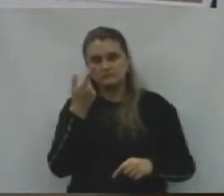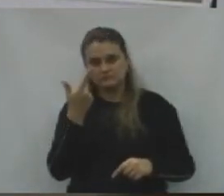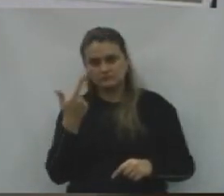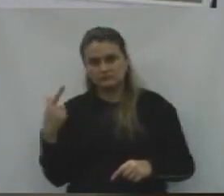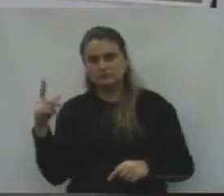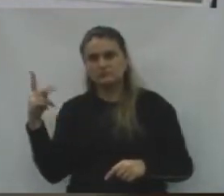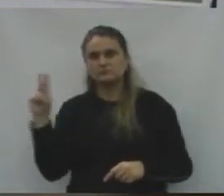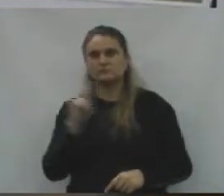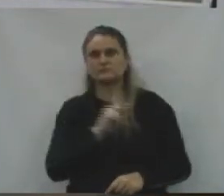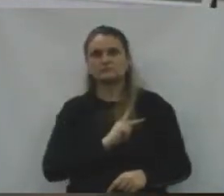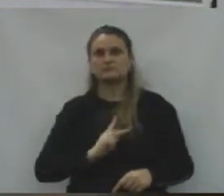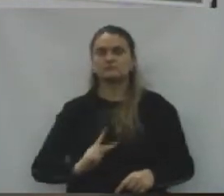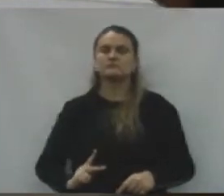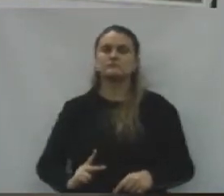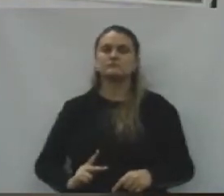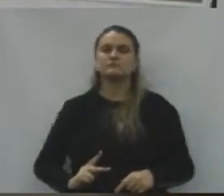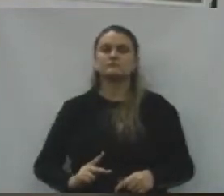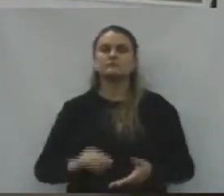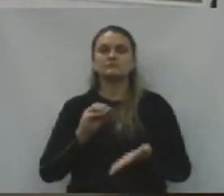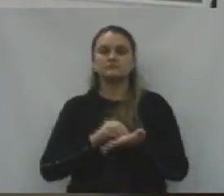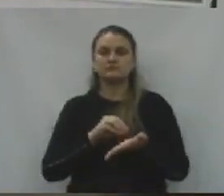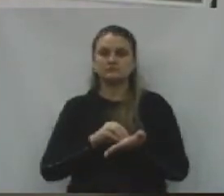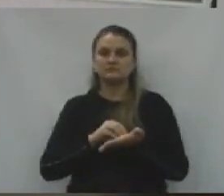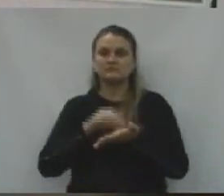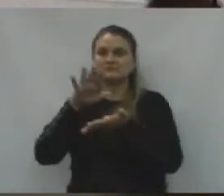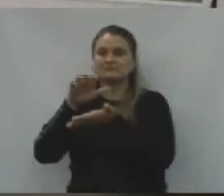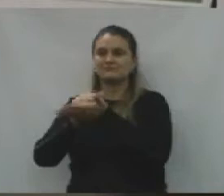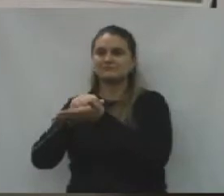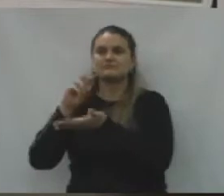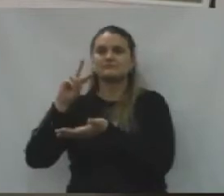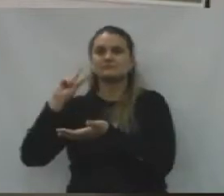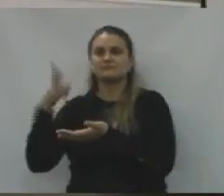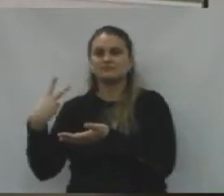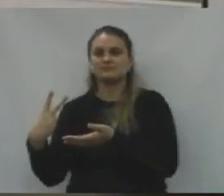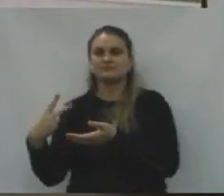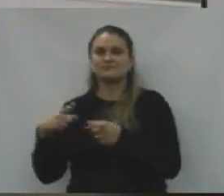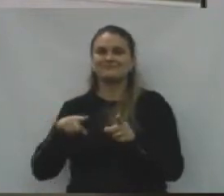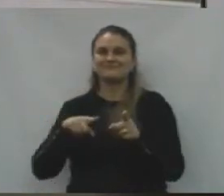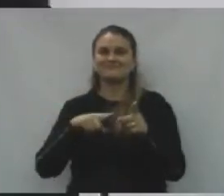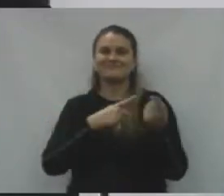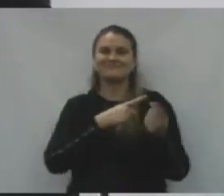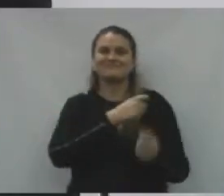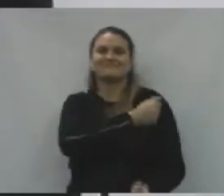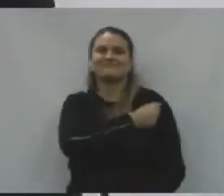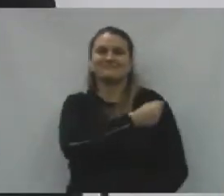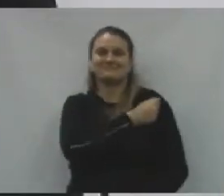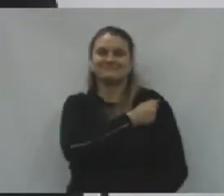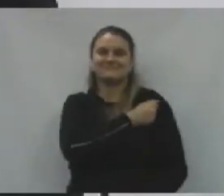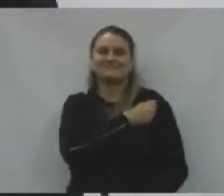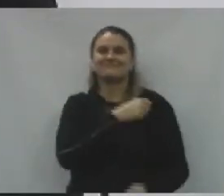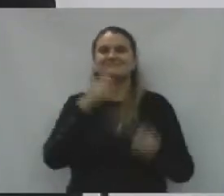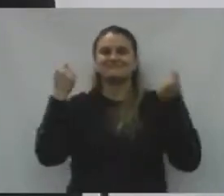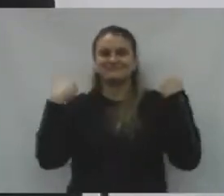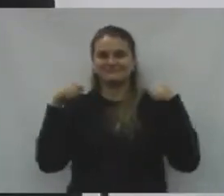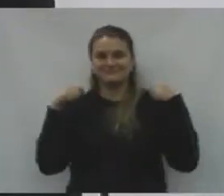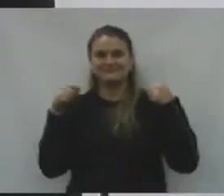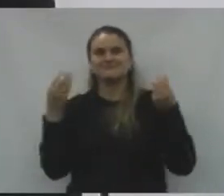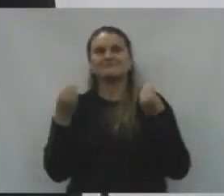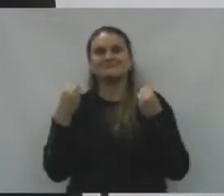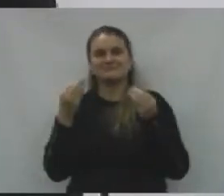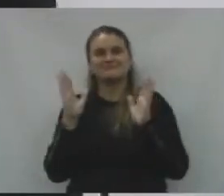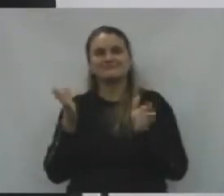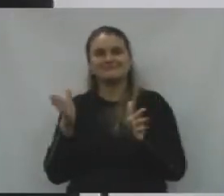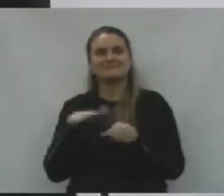à pauta, senhor presidente. Falta agendar o jogo dos vereadores com os alunos de educação física, conforme já